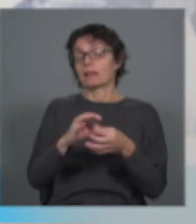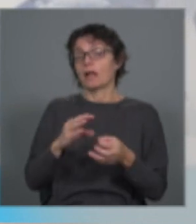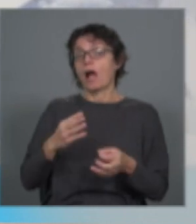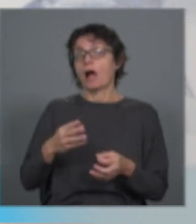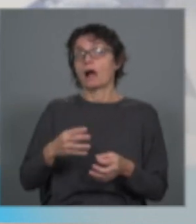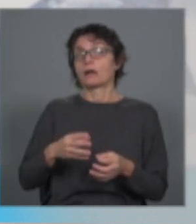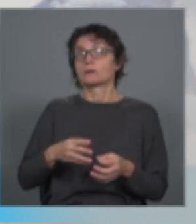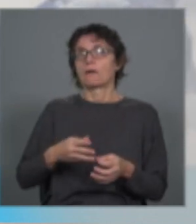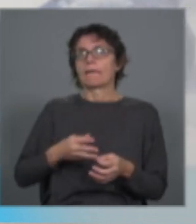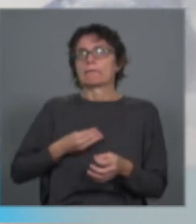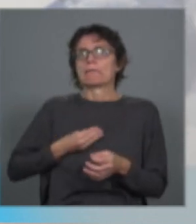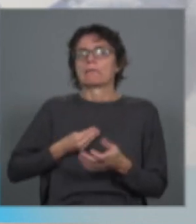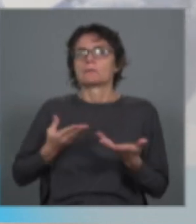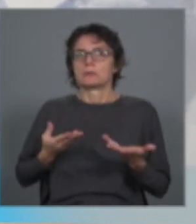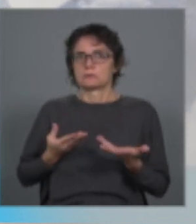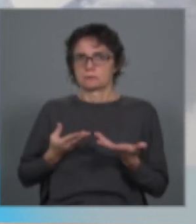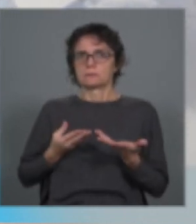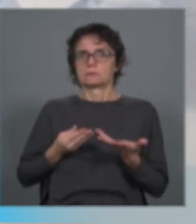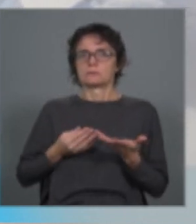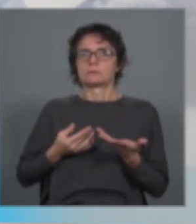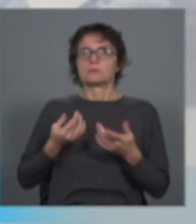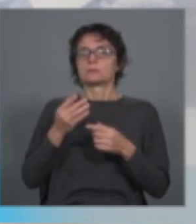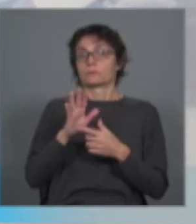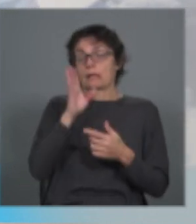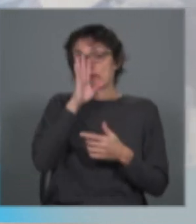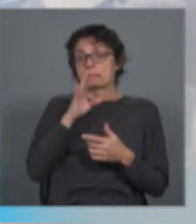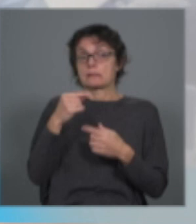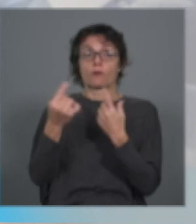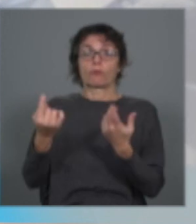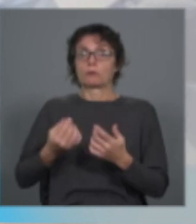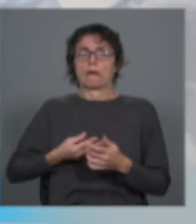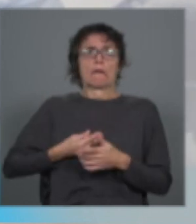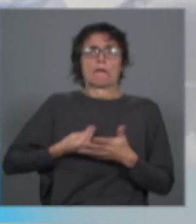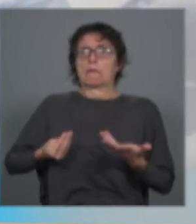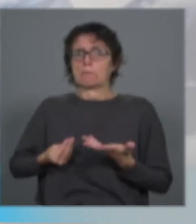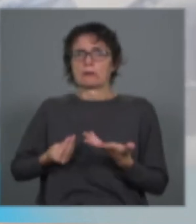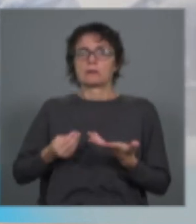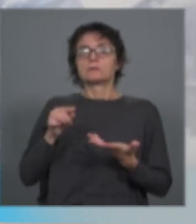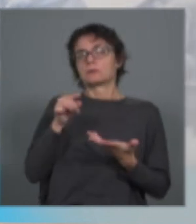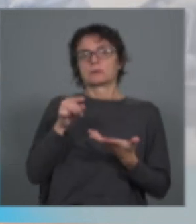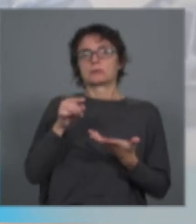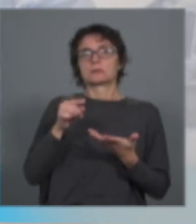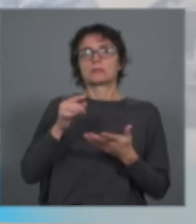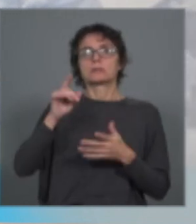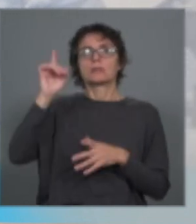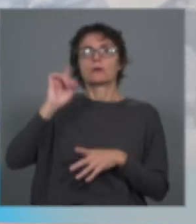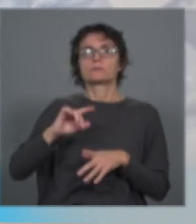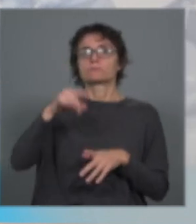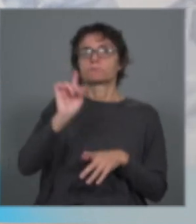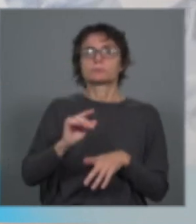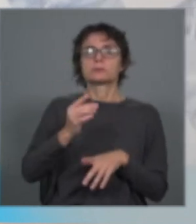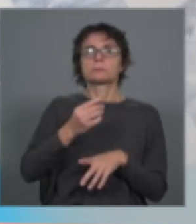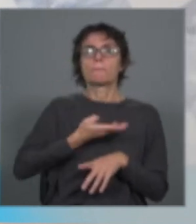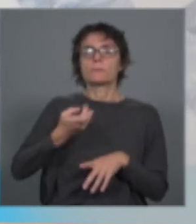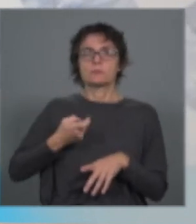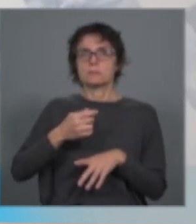medo nunca teria havido o 1º de dezembro de 1640, como é evidente. E com